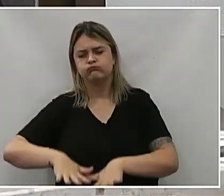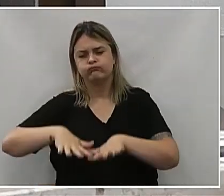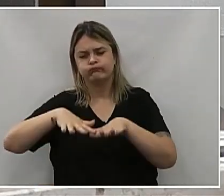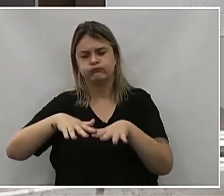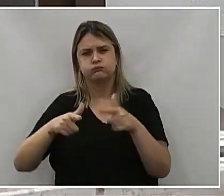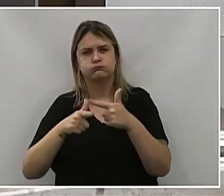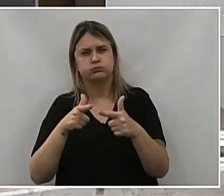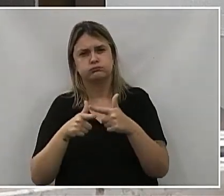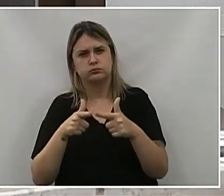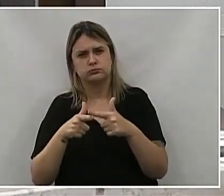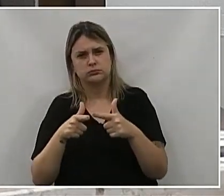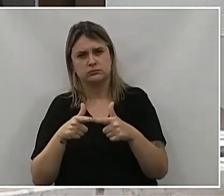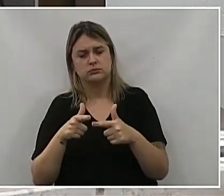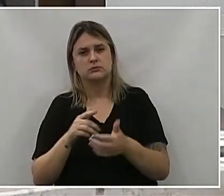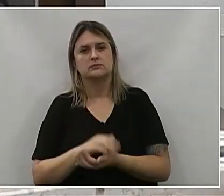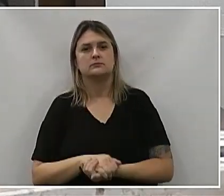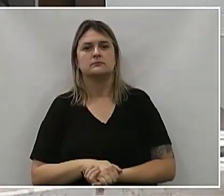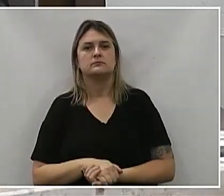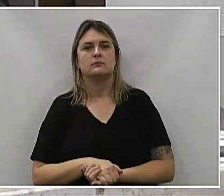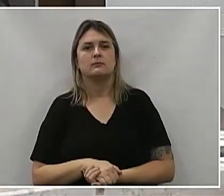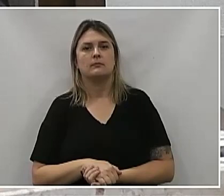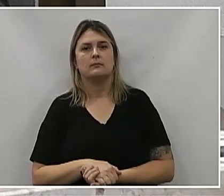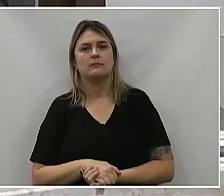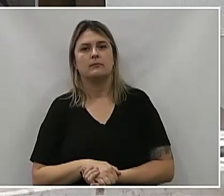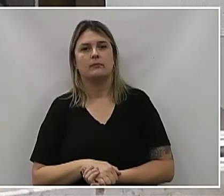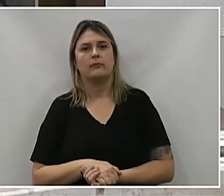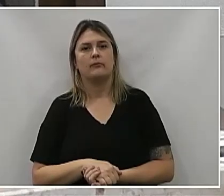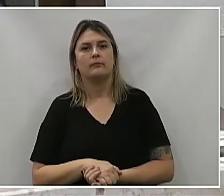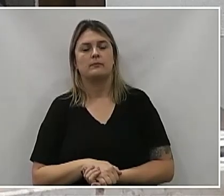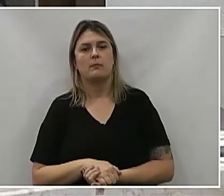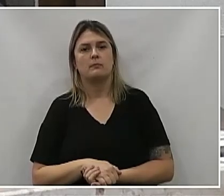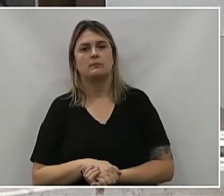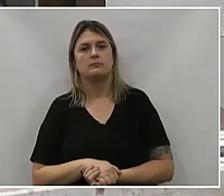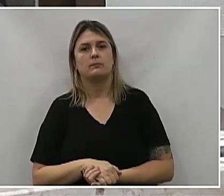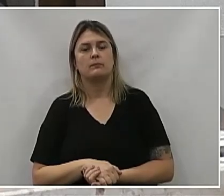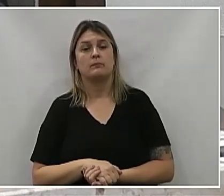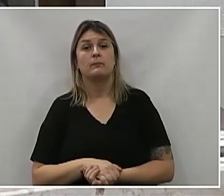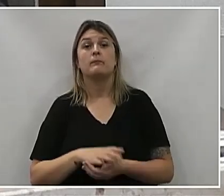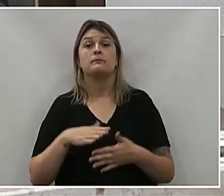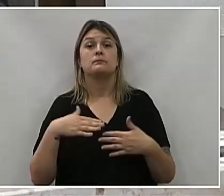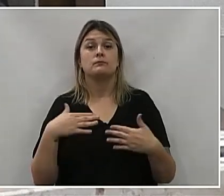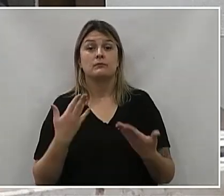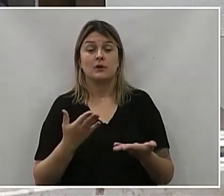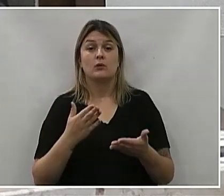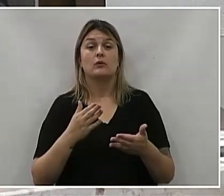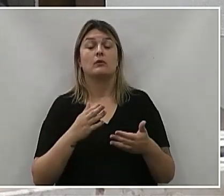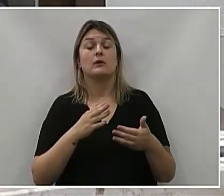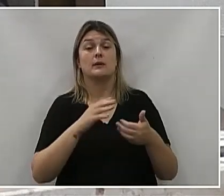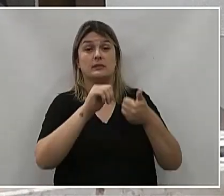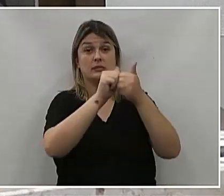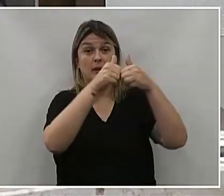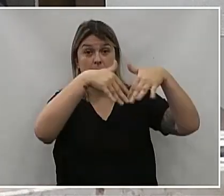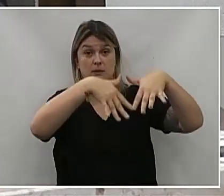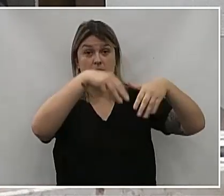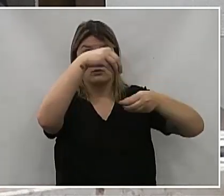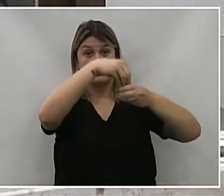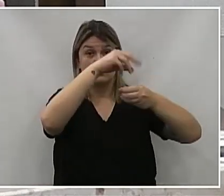de recompor o seu passeio, a sua calçada. Então, de pronto, o departamento da